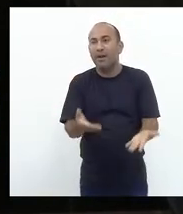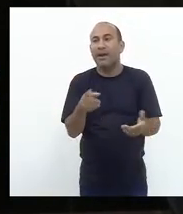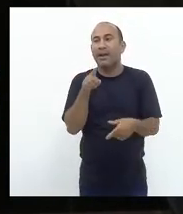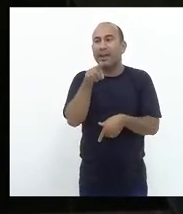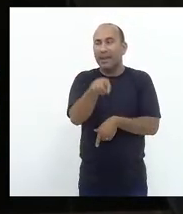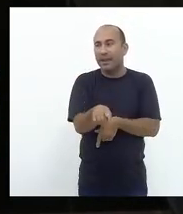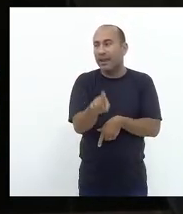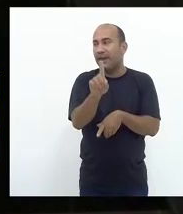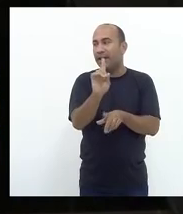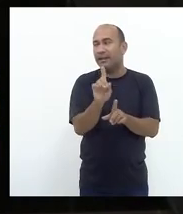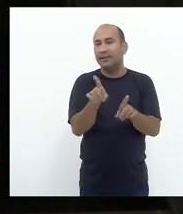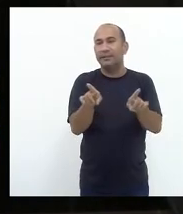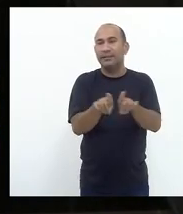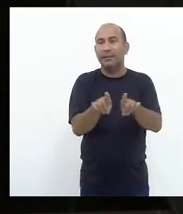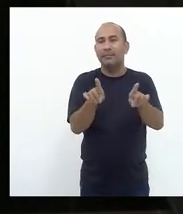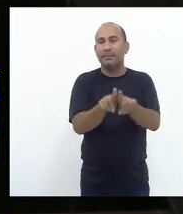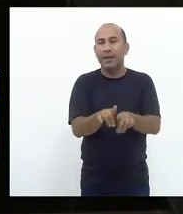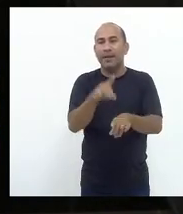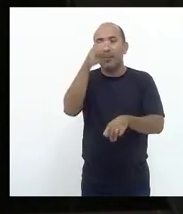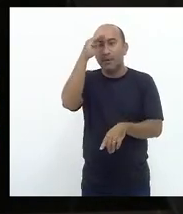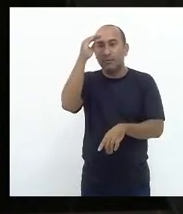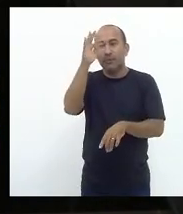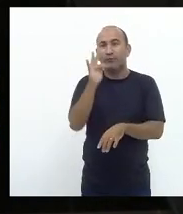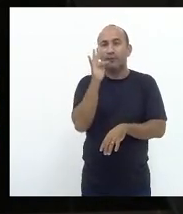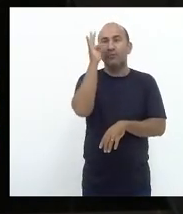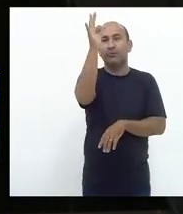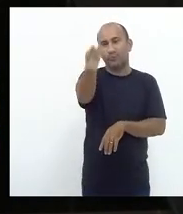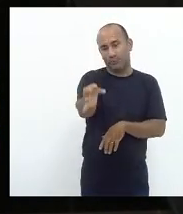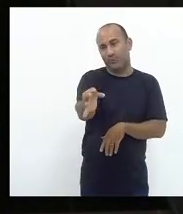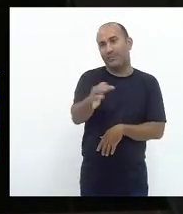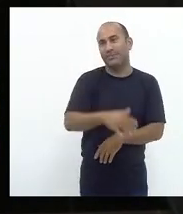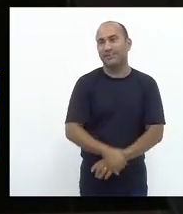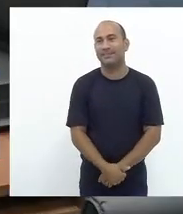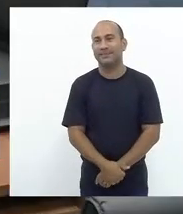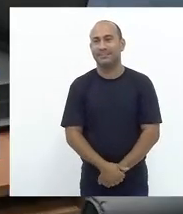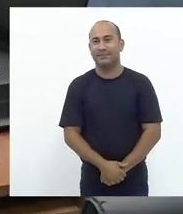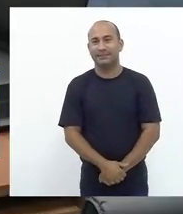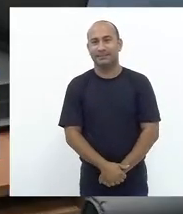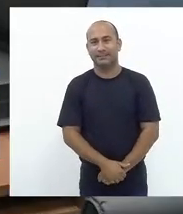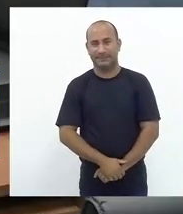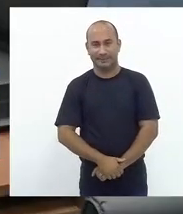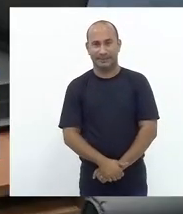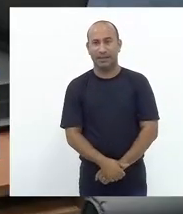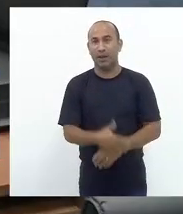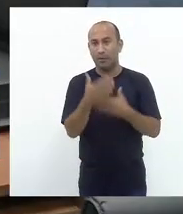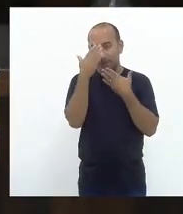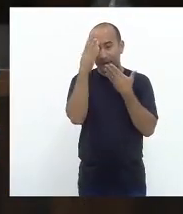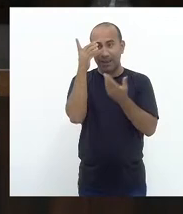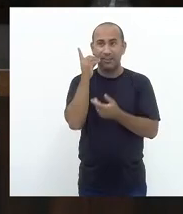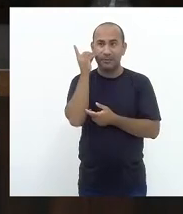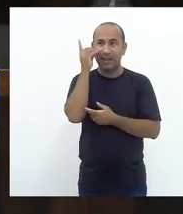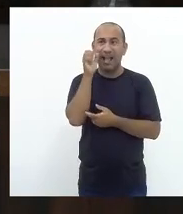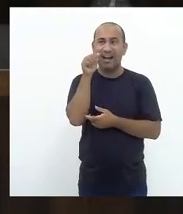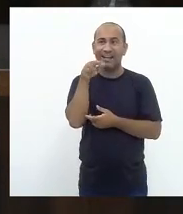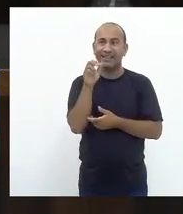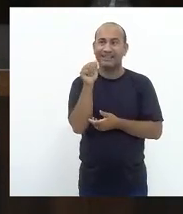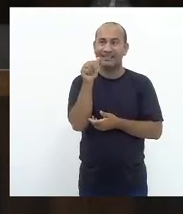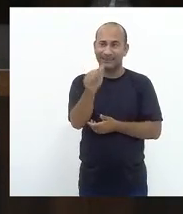eles serão os adultos da manhã. Muito obrigada, presidente. Obrigada, deputada Alana.